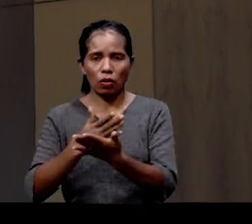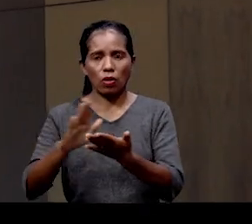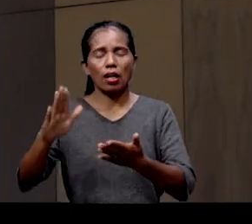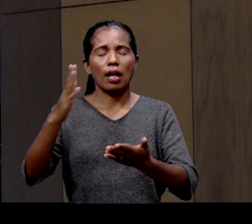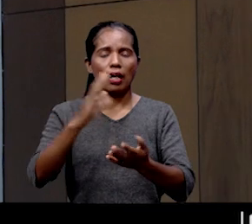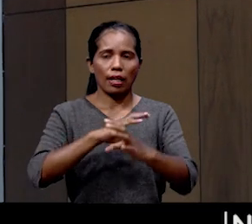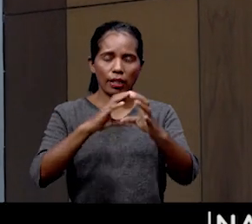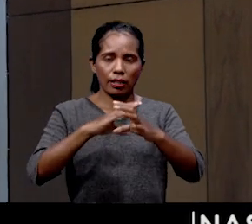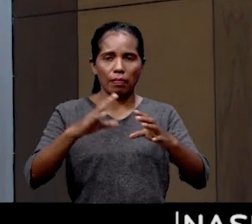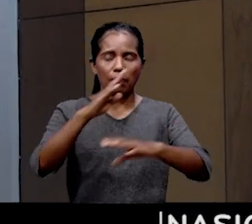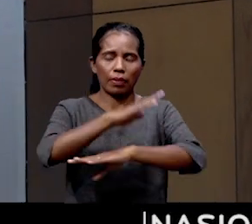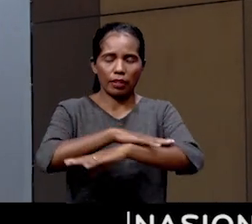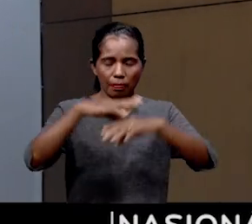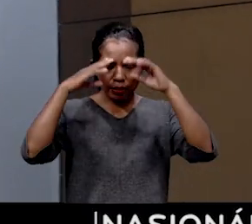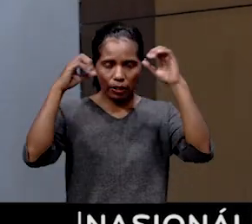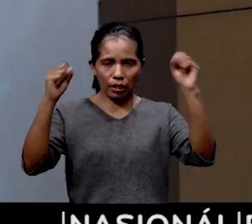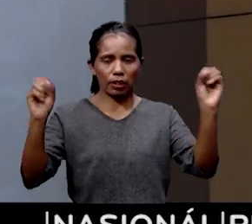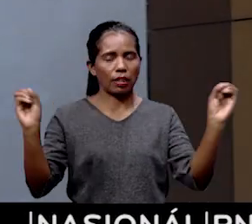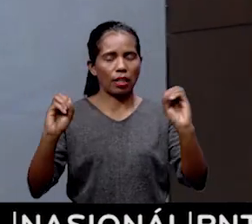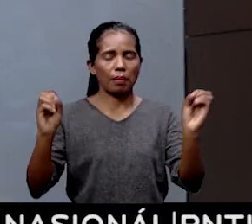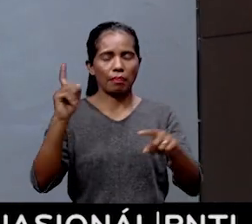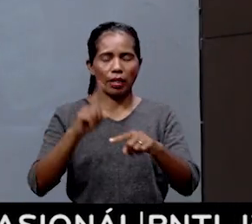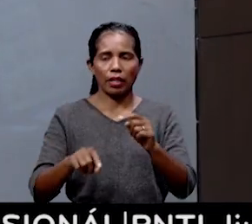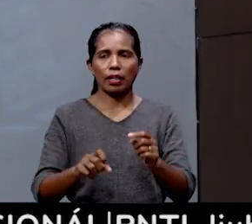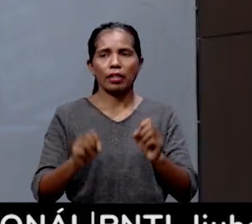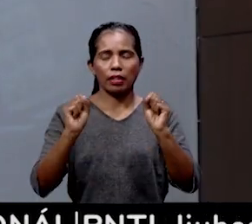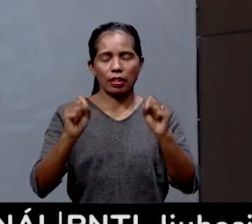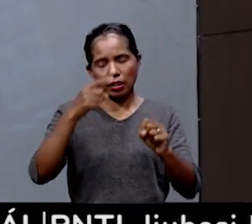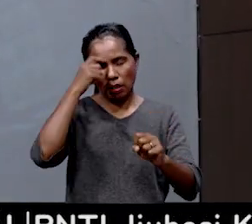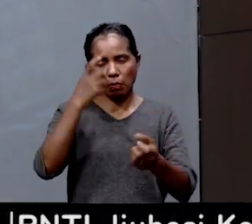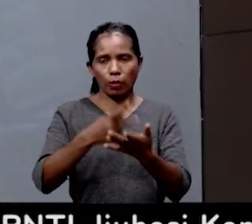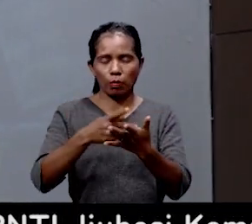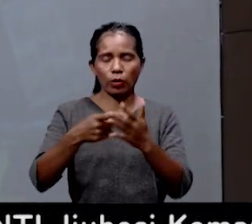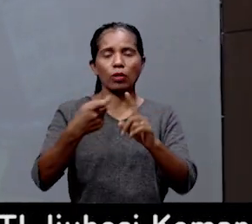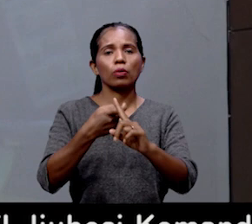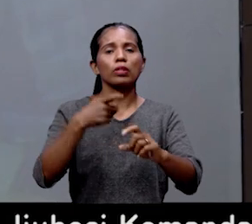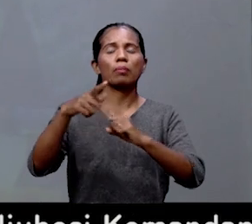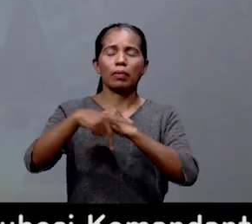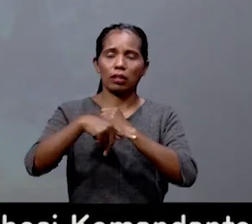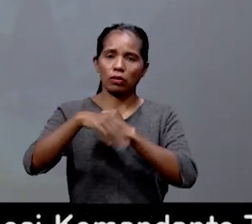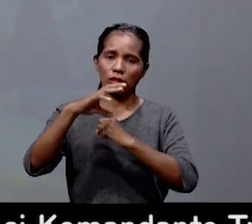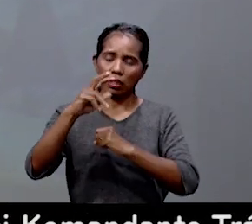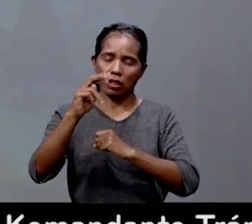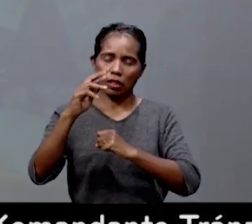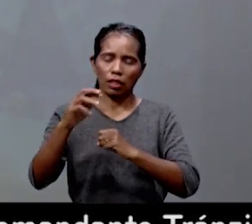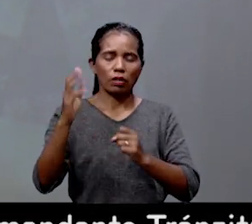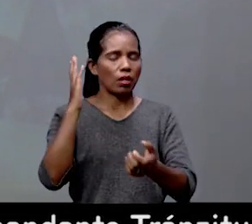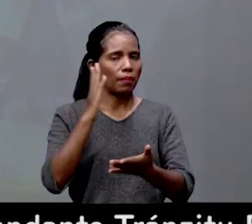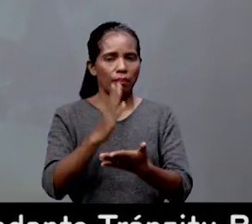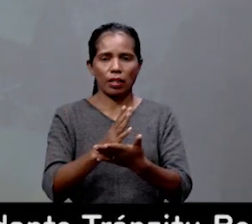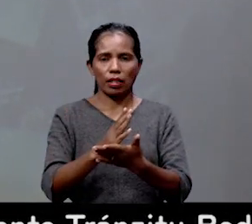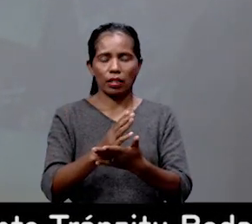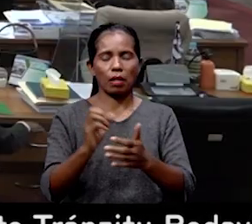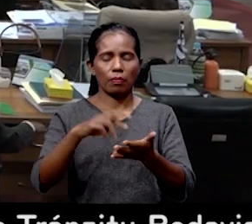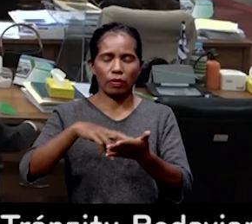nela consegue, tamba proposta alteração husi bancada CNRT, nebe apresenta atu cancela, aprovado